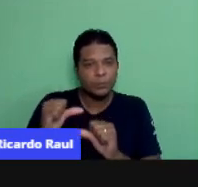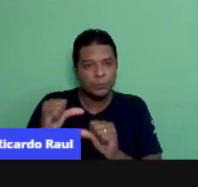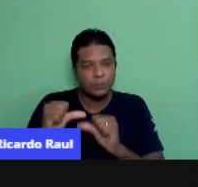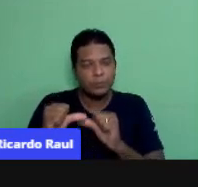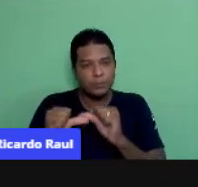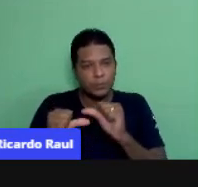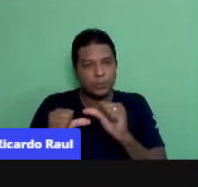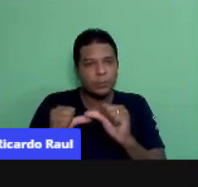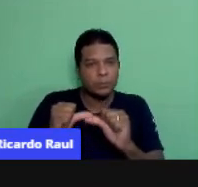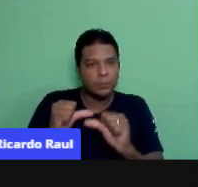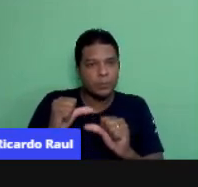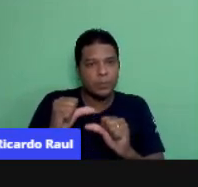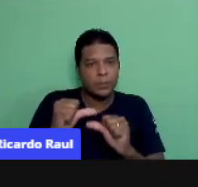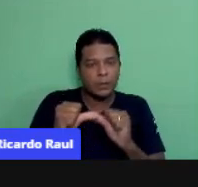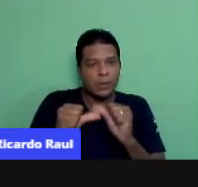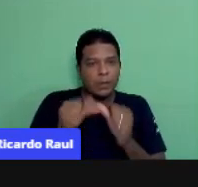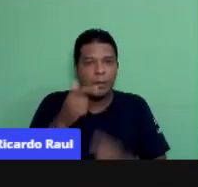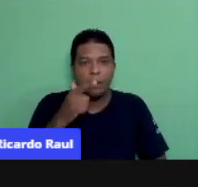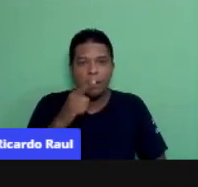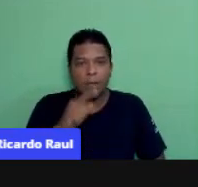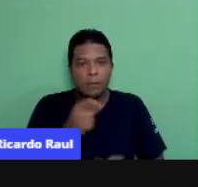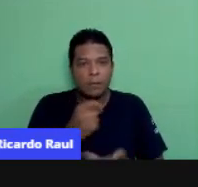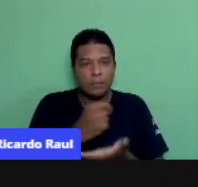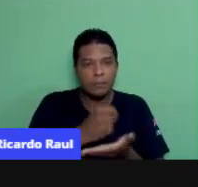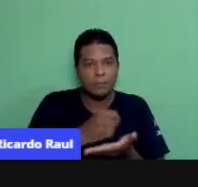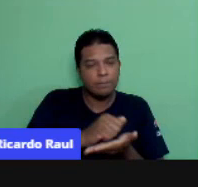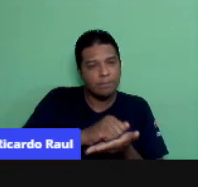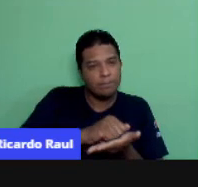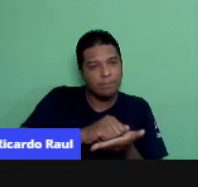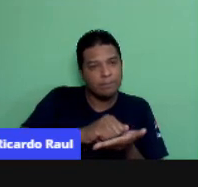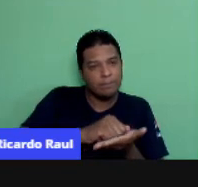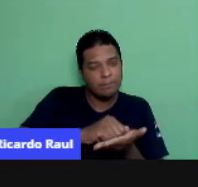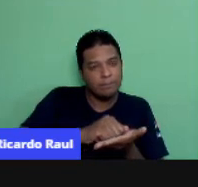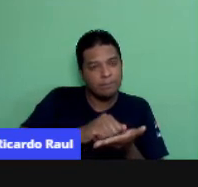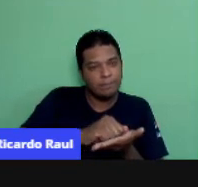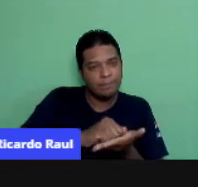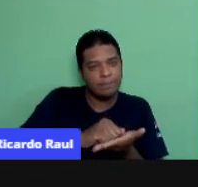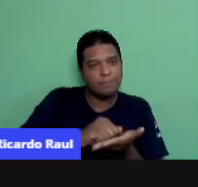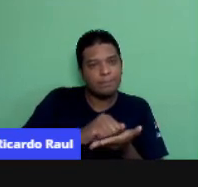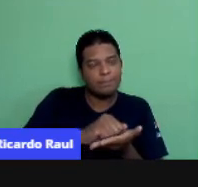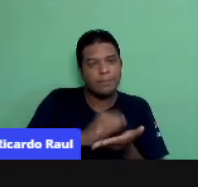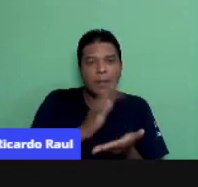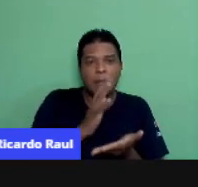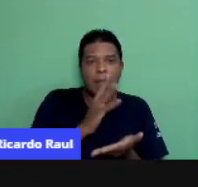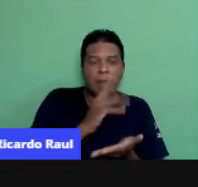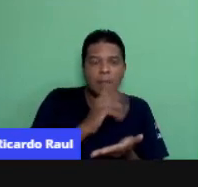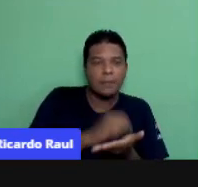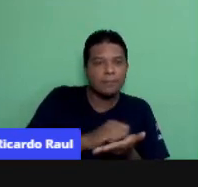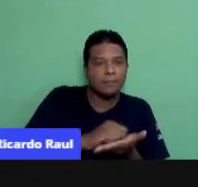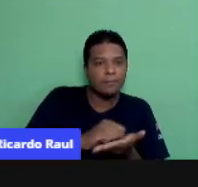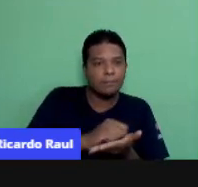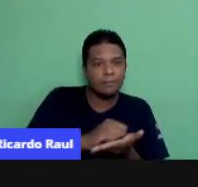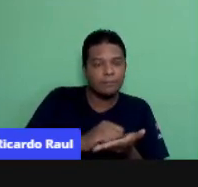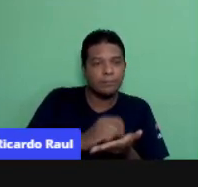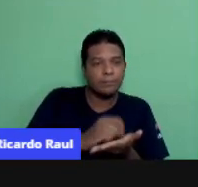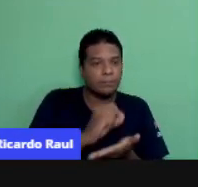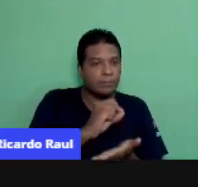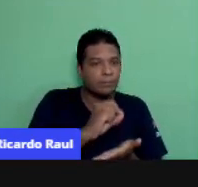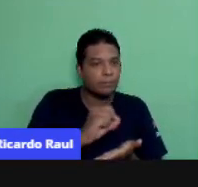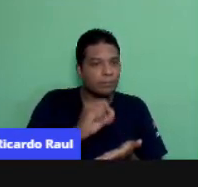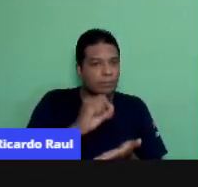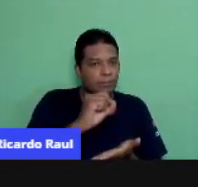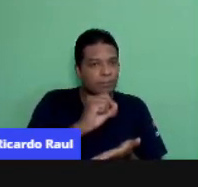vai mudando, ela já consegue apagar um caderno mais lentamente, ela já começa a fazer a letra